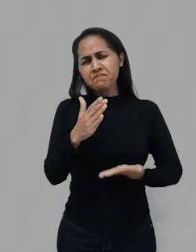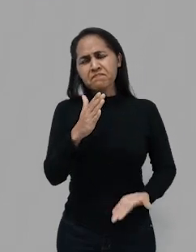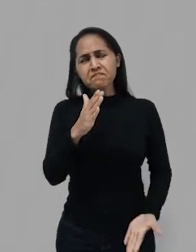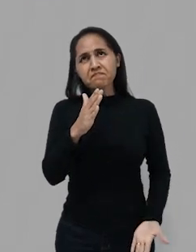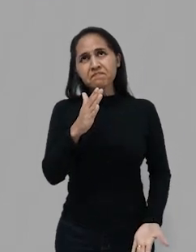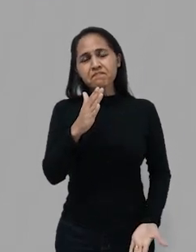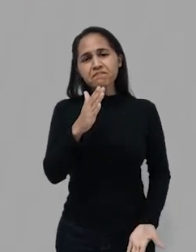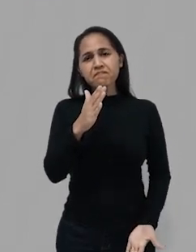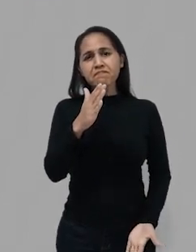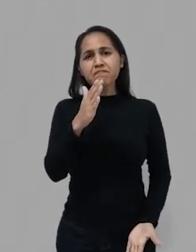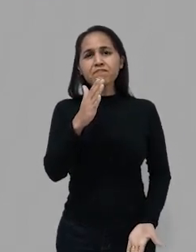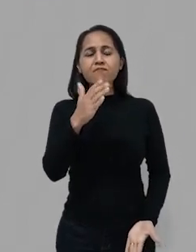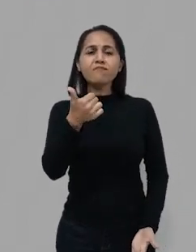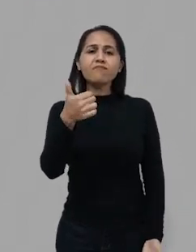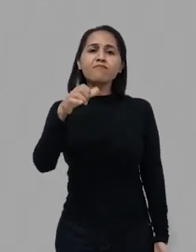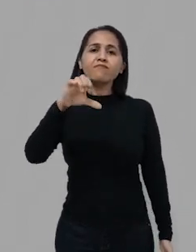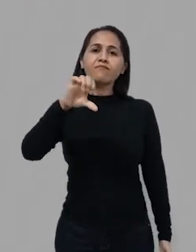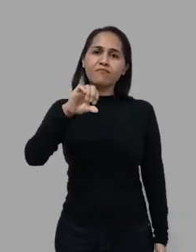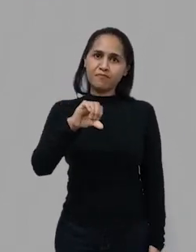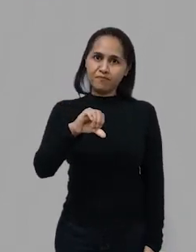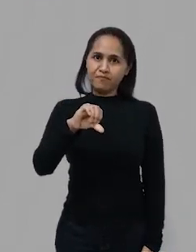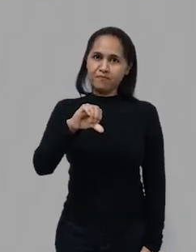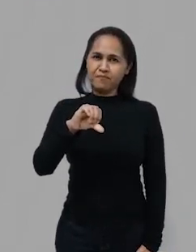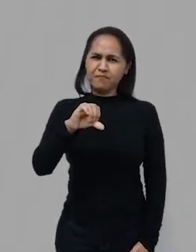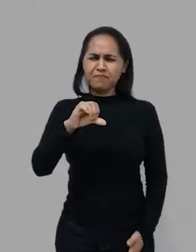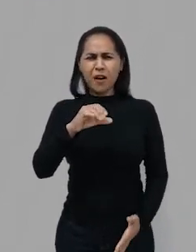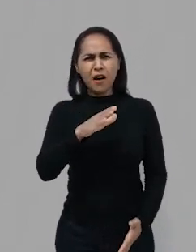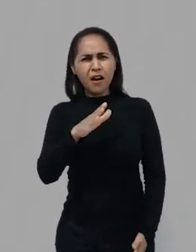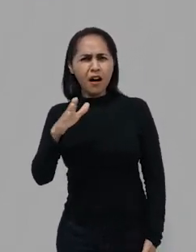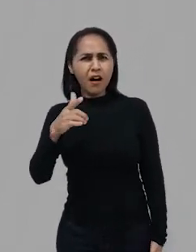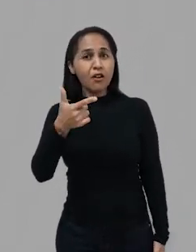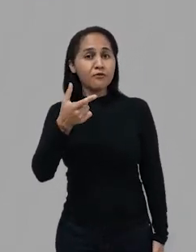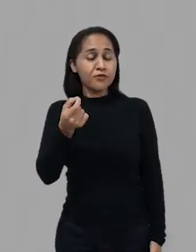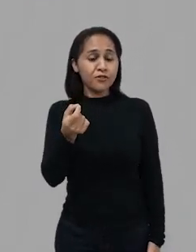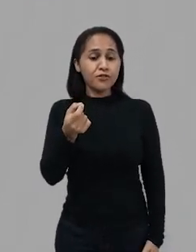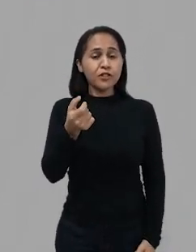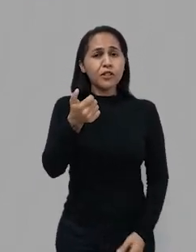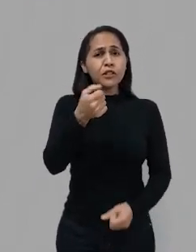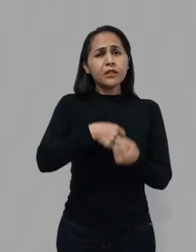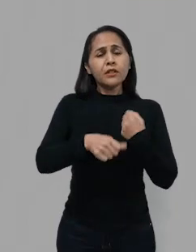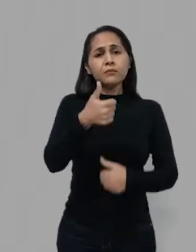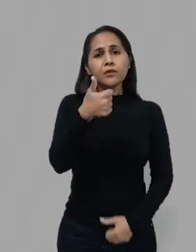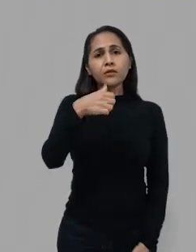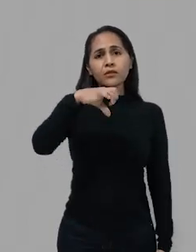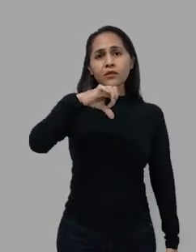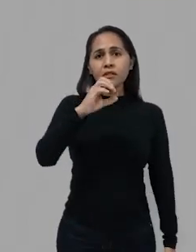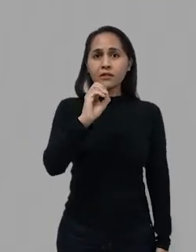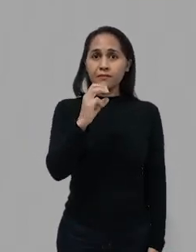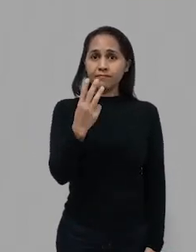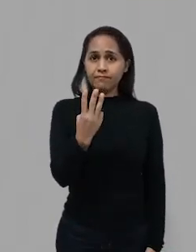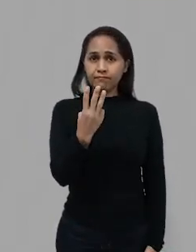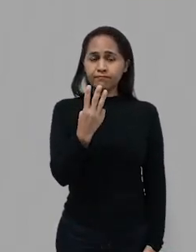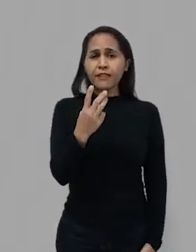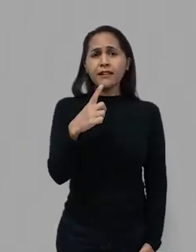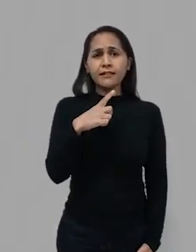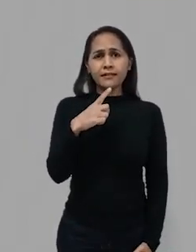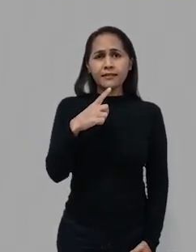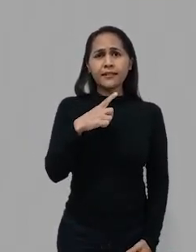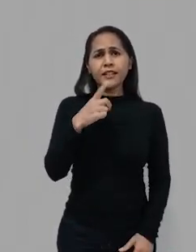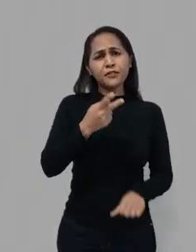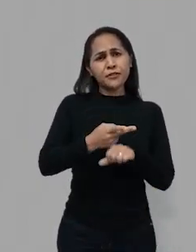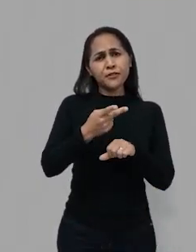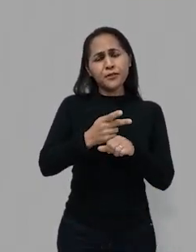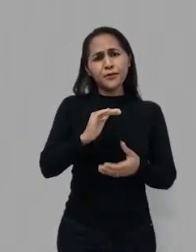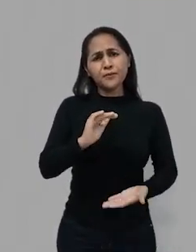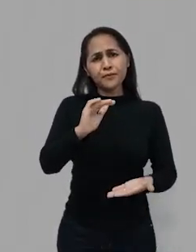final do século XIX, início do século XX. Em 1903, por exemplo, ele recebe o Prêmio Nobel de